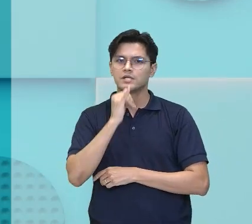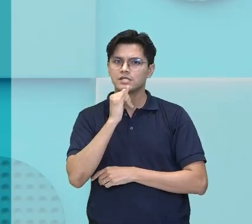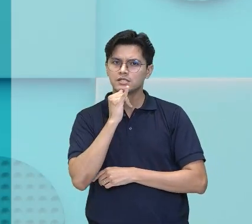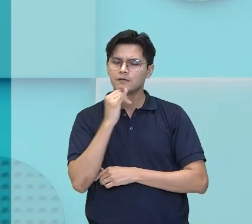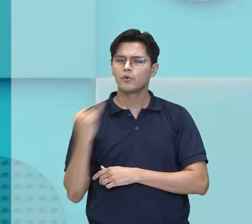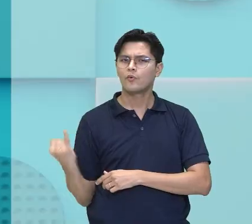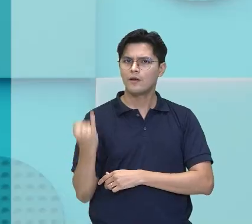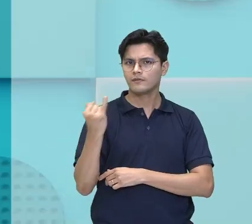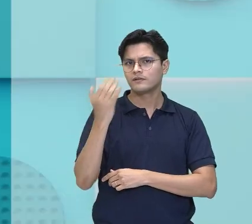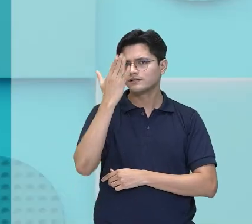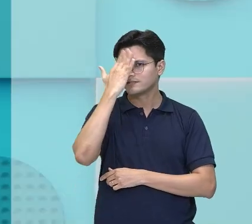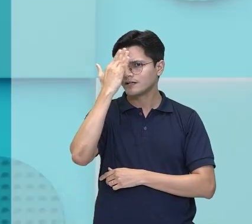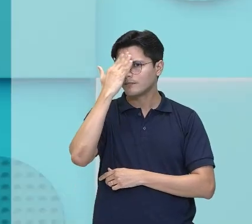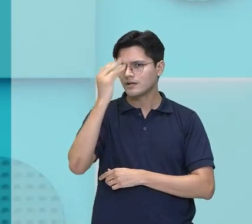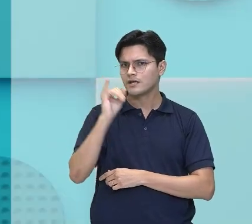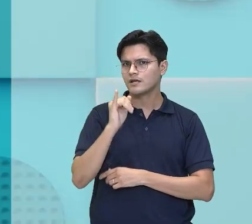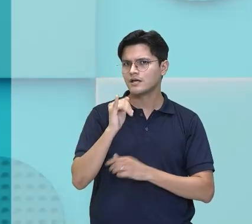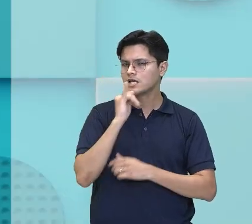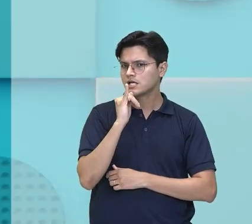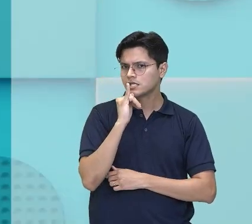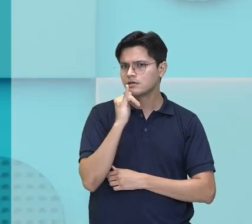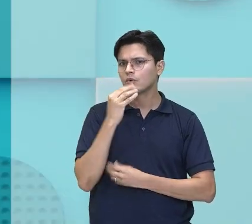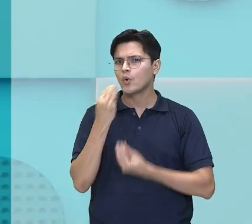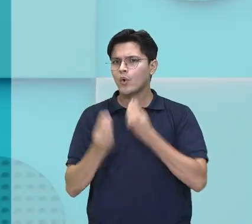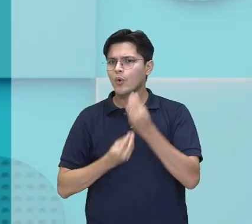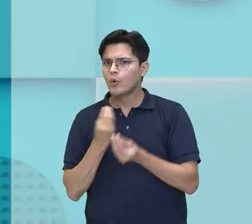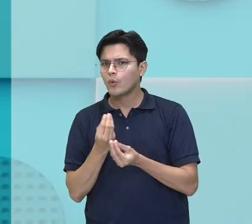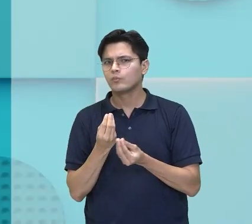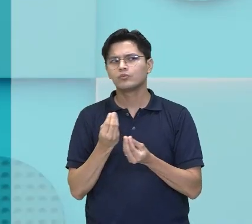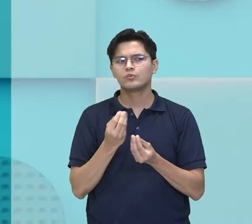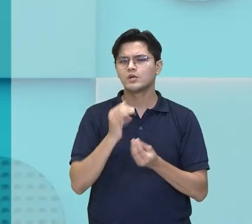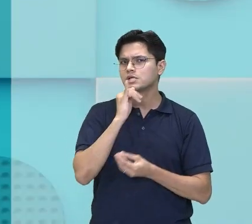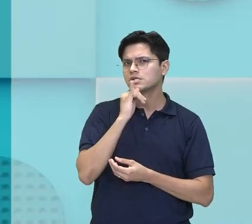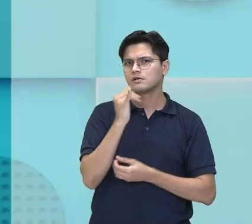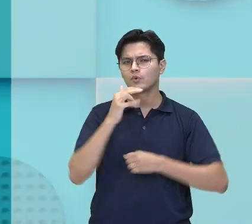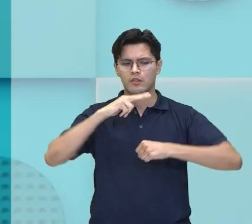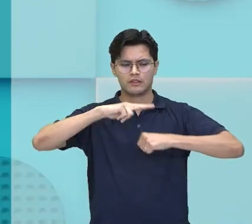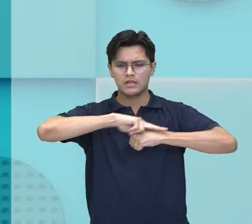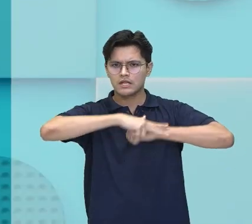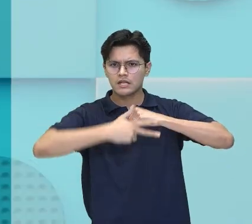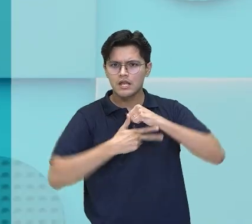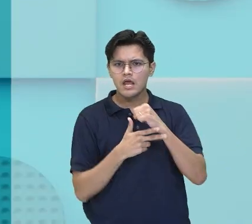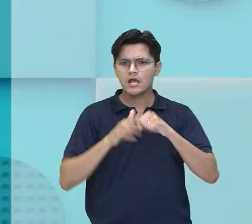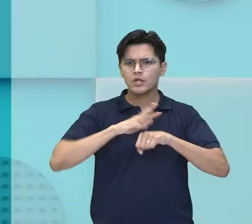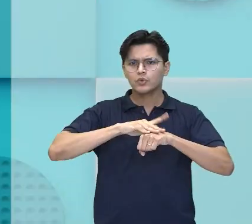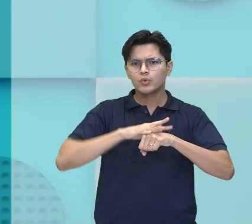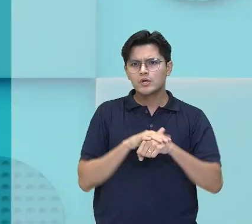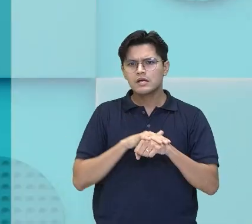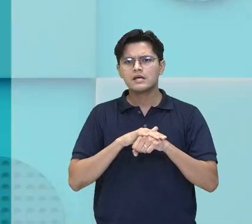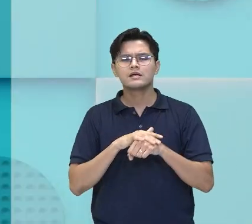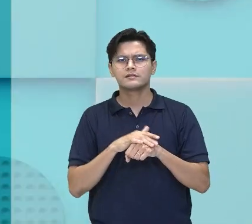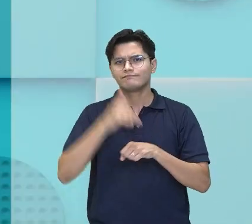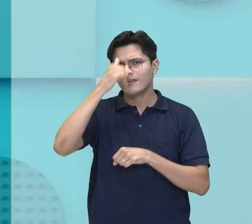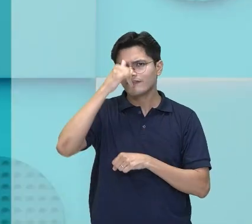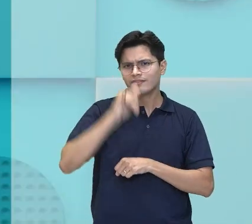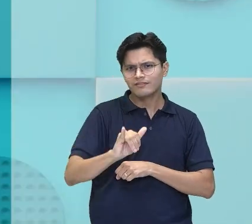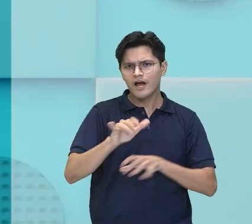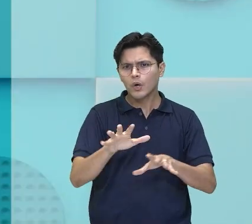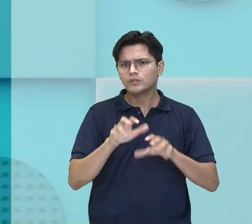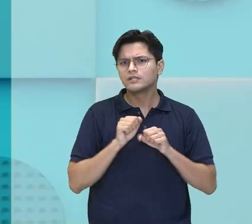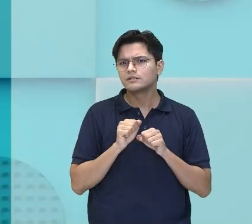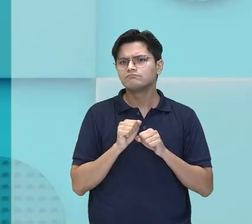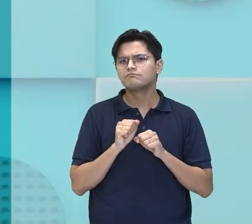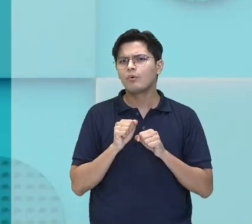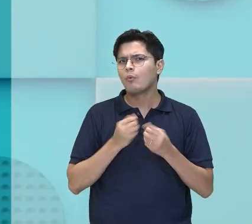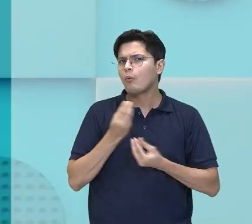se investigou o caso da dengue, como é que a gente pode se prevenir? Então fizeram toda uma pesquisa, agora vamos passar para a população, porque ela também tem que fazer a parte